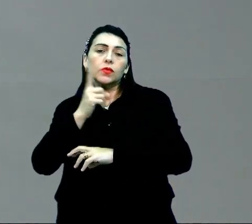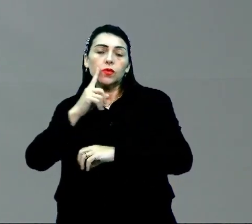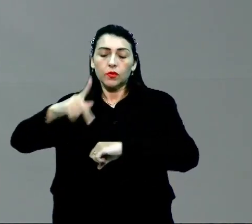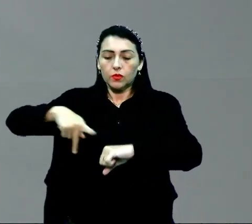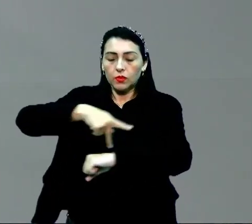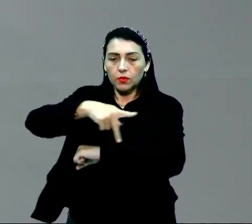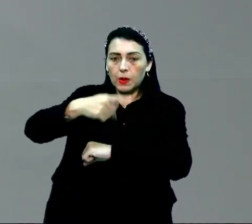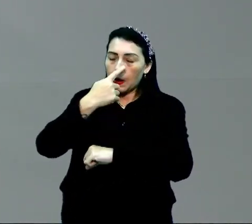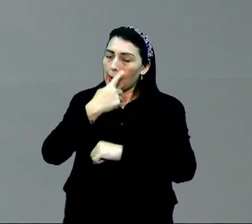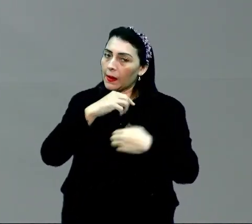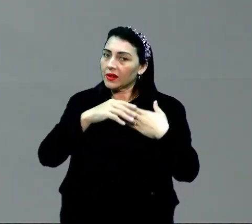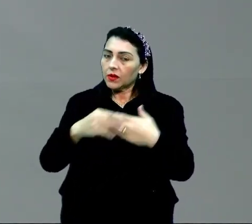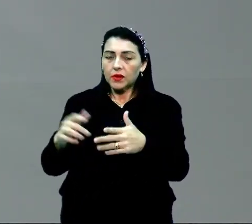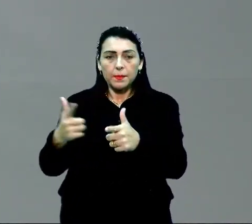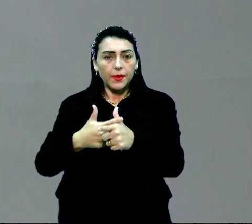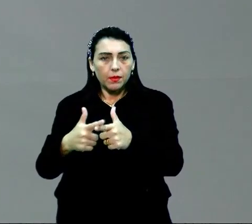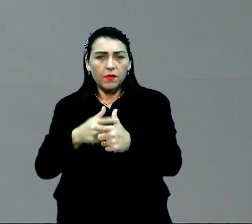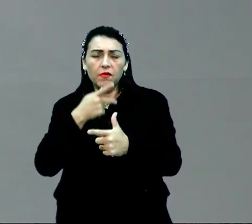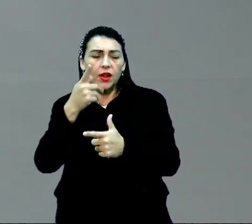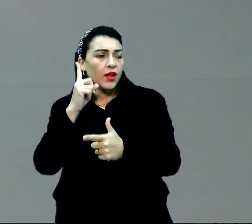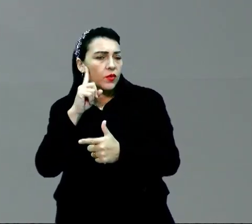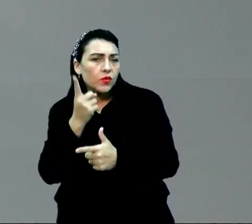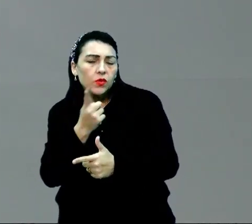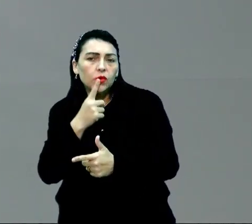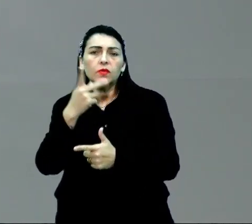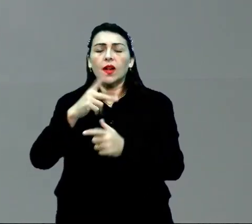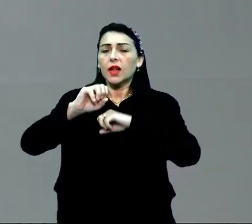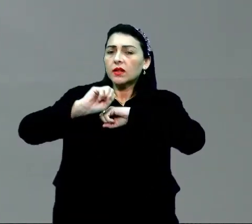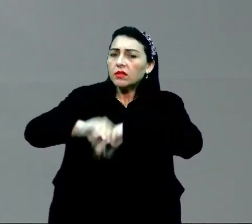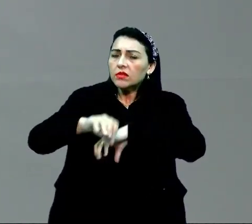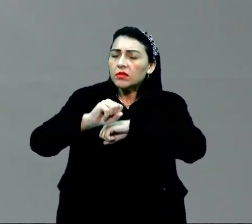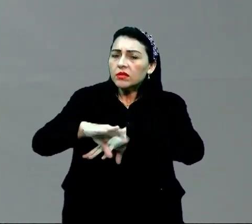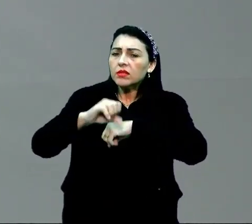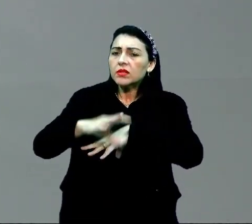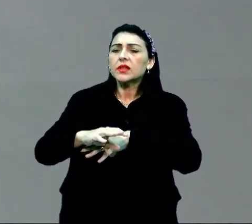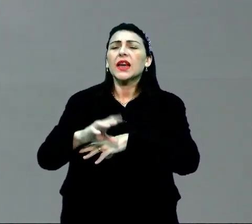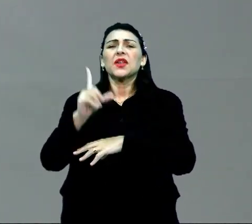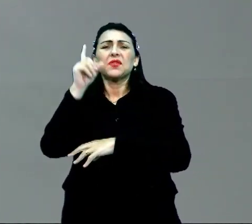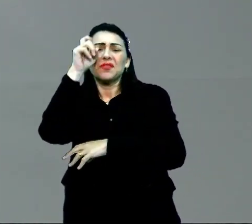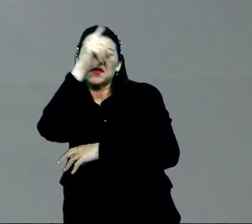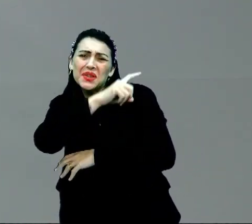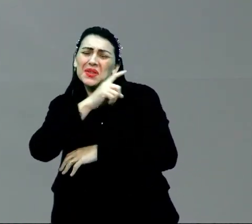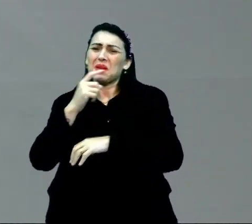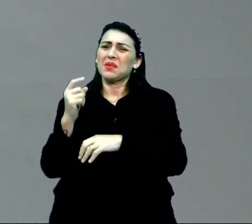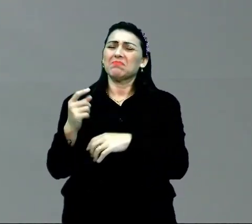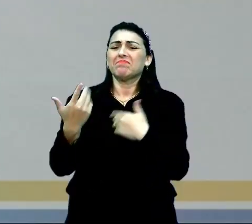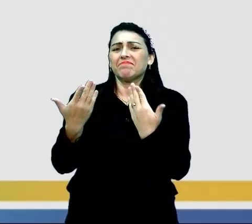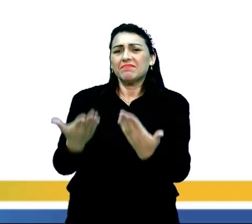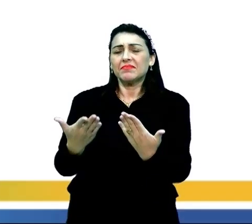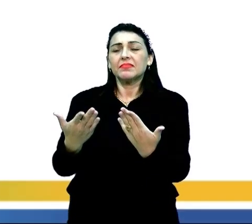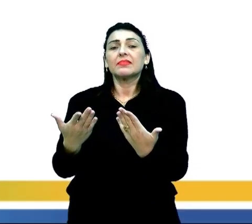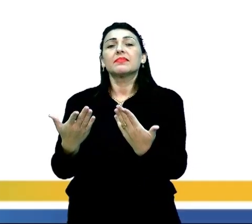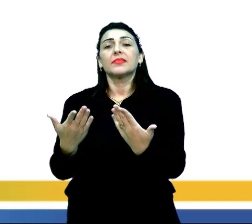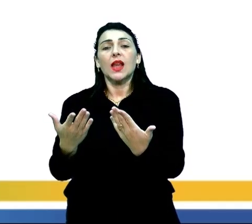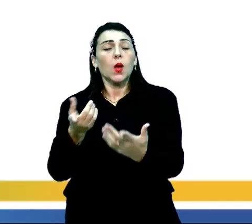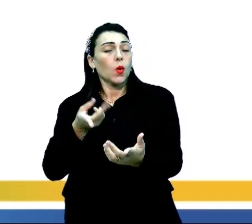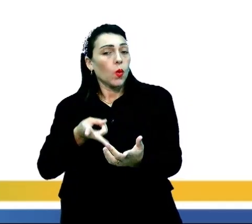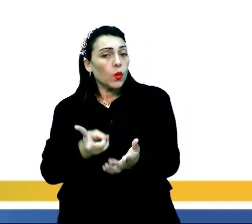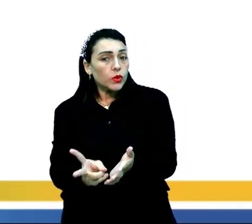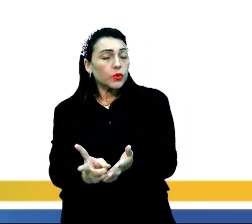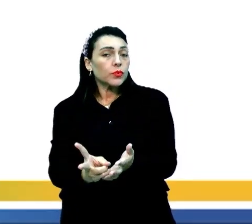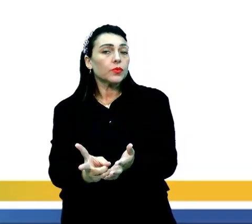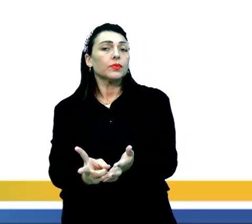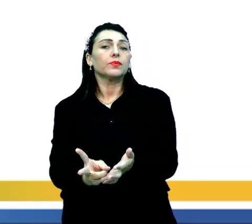país. Trouxe a minha problemática, falei dos surdos, falei da educação que é precária, que é problemática, e aí eu ainda